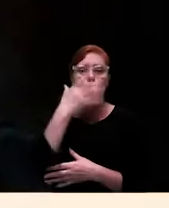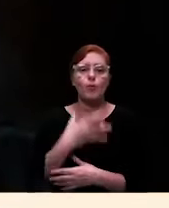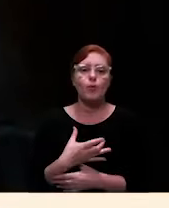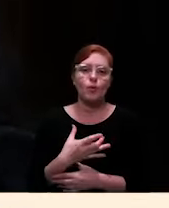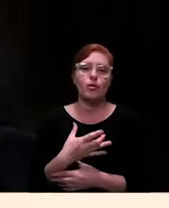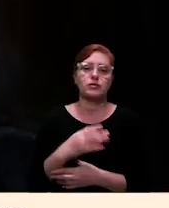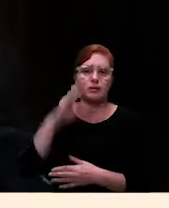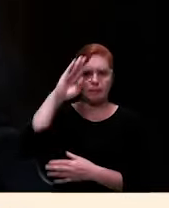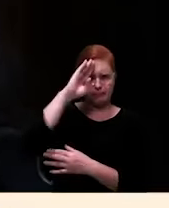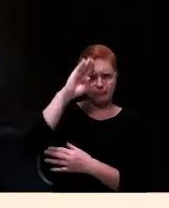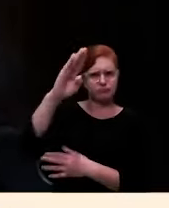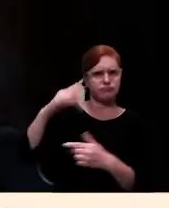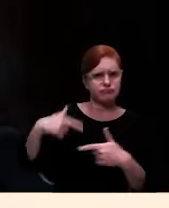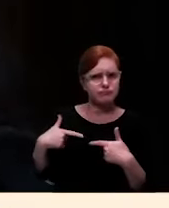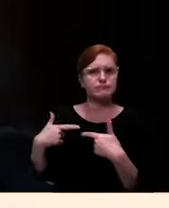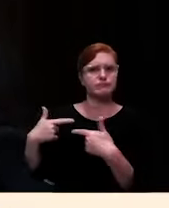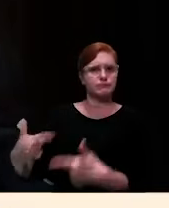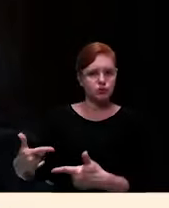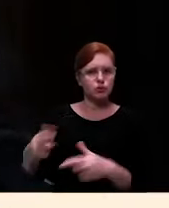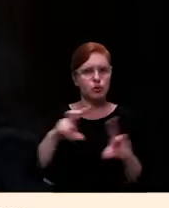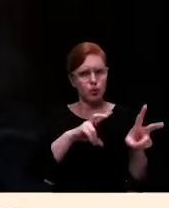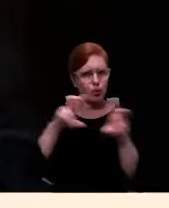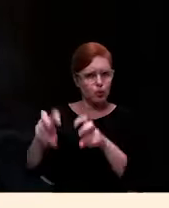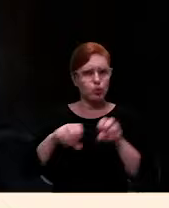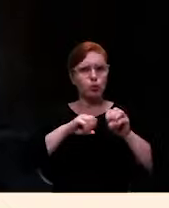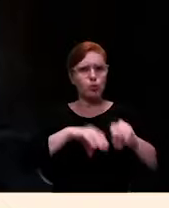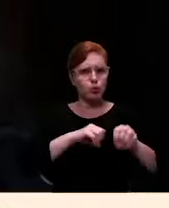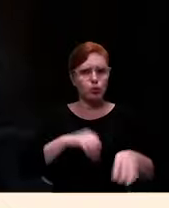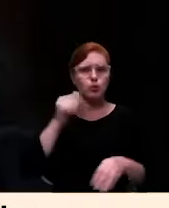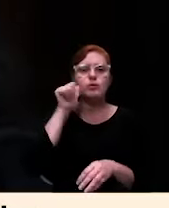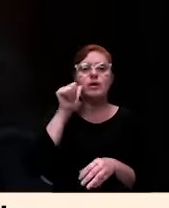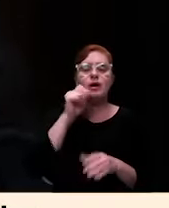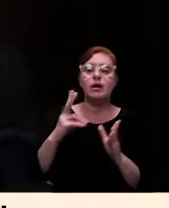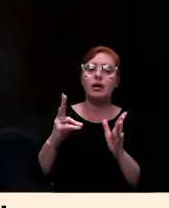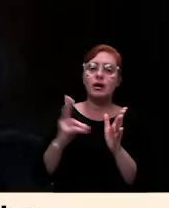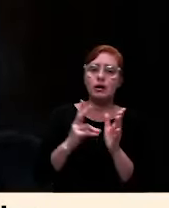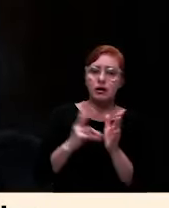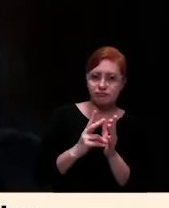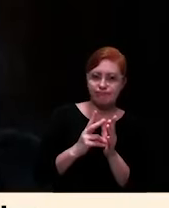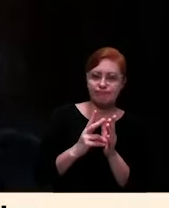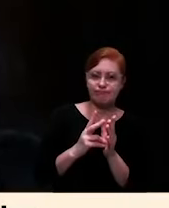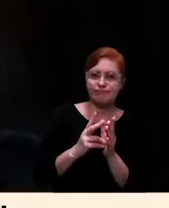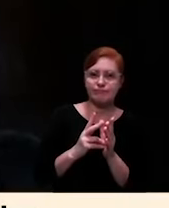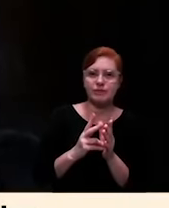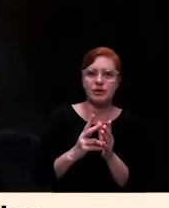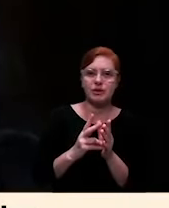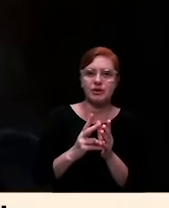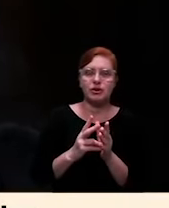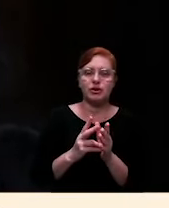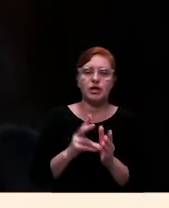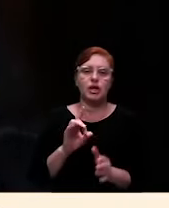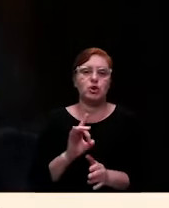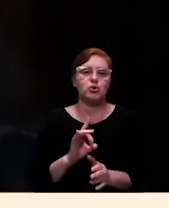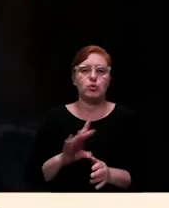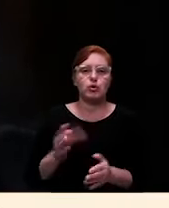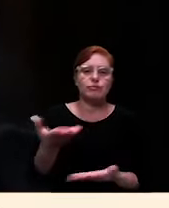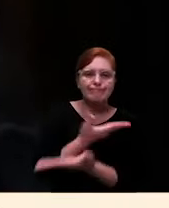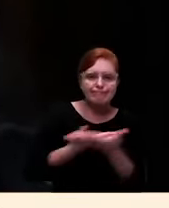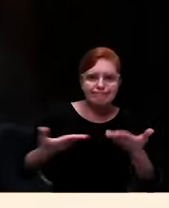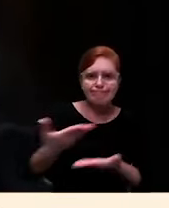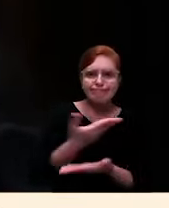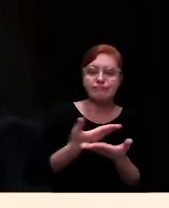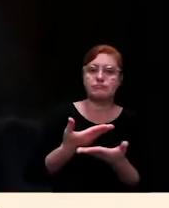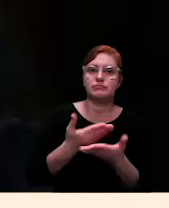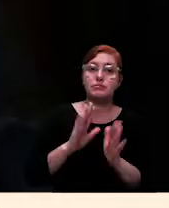também. Então, eu acho que uma das principais lutas é sobre a educação das mulheres indígenas. Também não